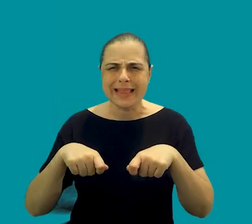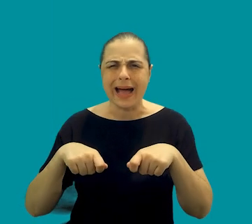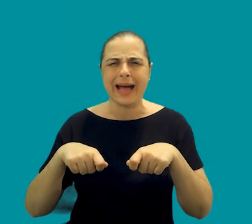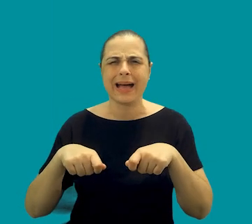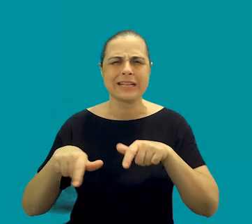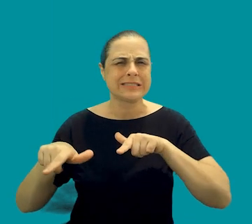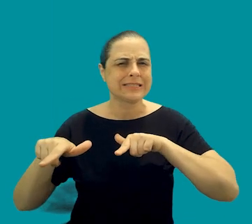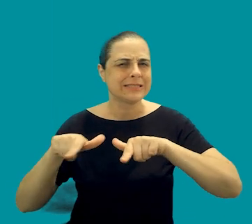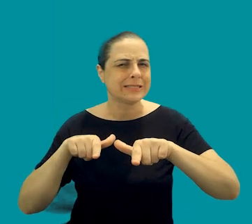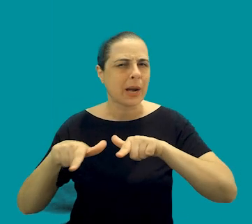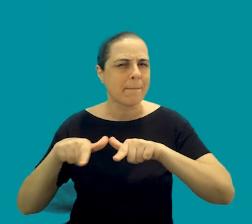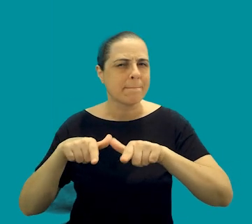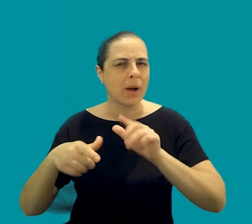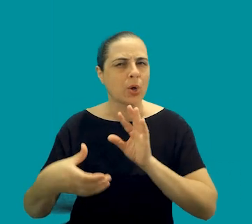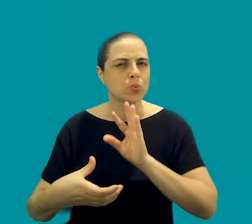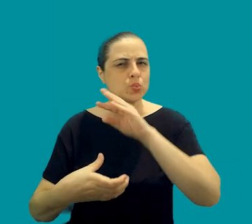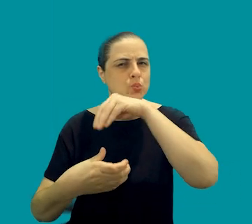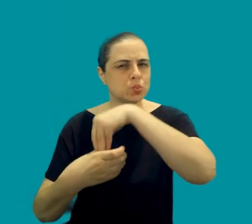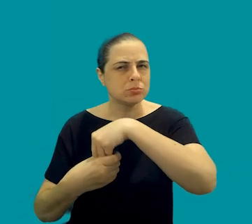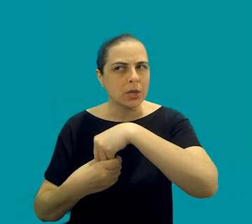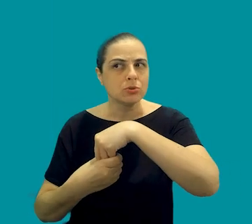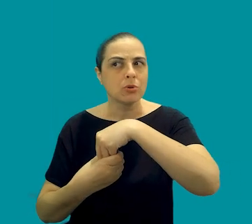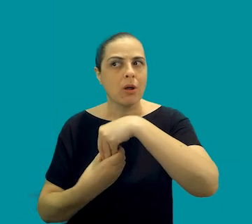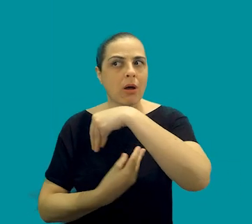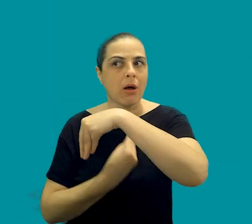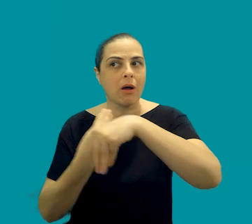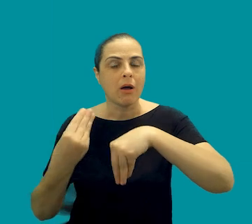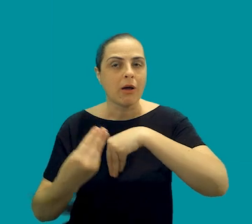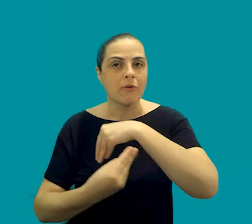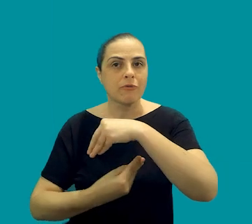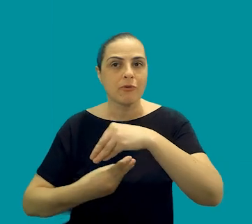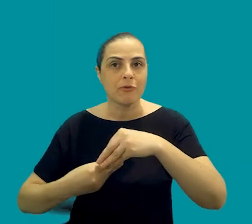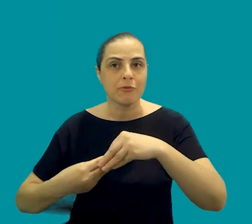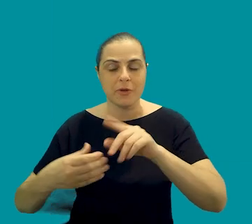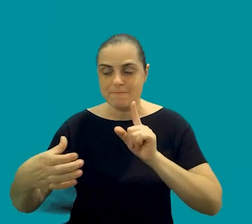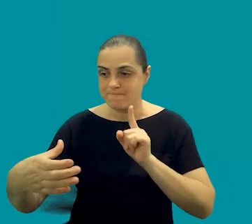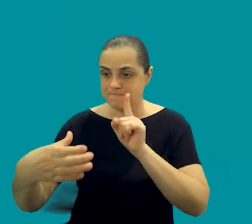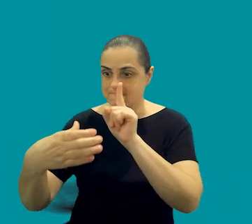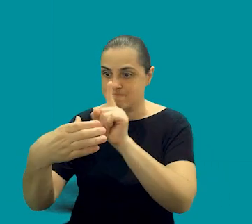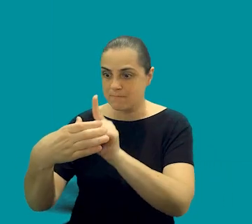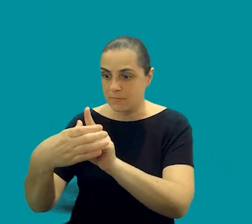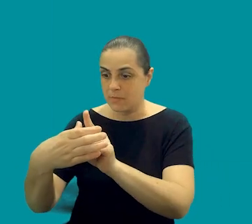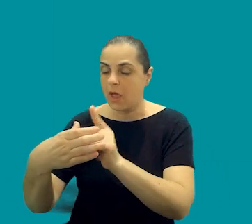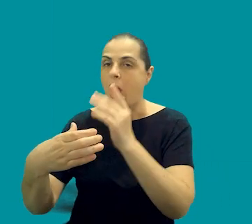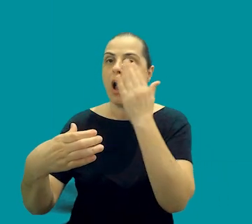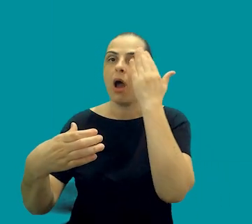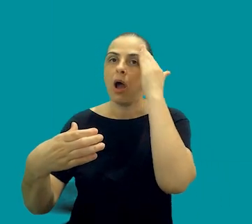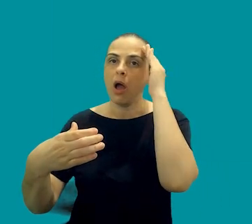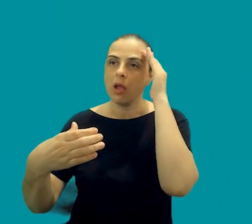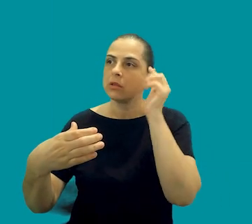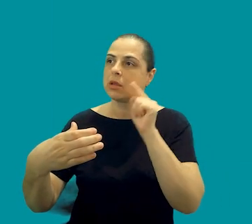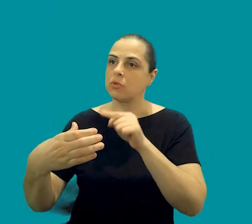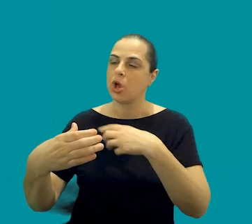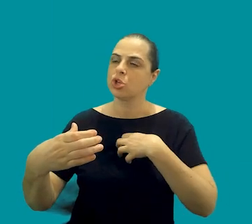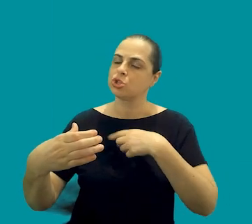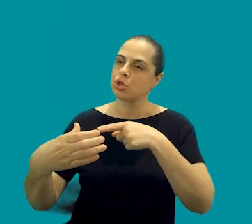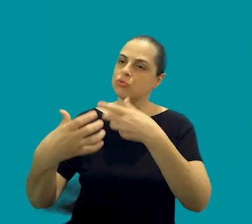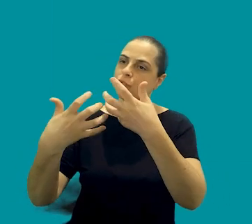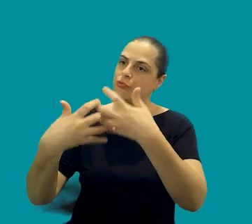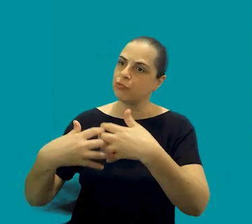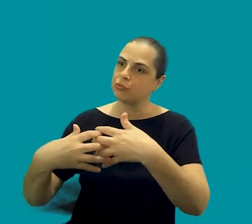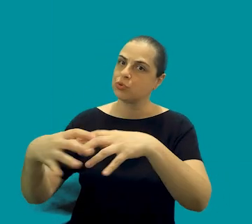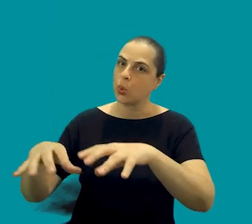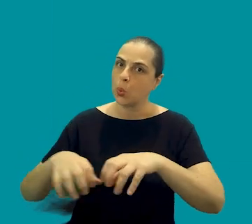entrar nessa cadeia produtiva, mas de uma maneira, assim, ele se encontra nessa cadeia produtiva, ele entende como ela